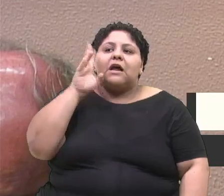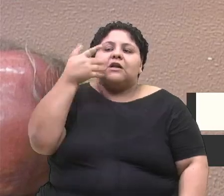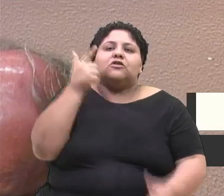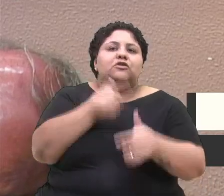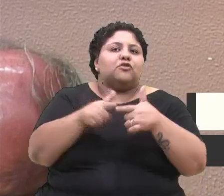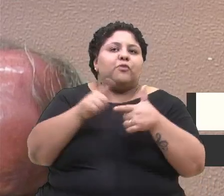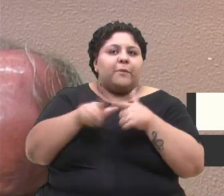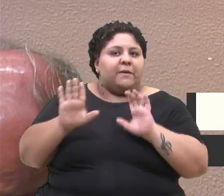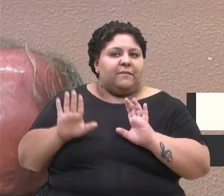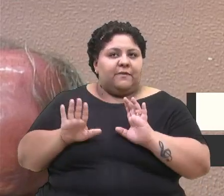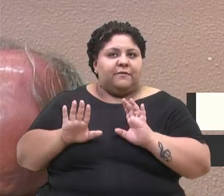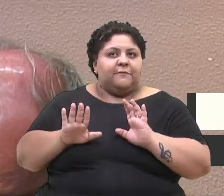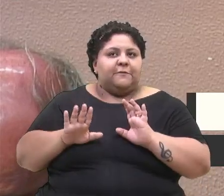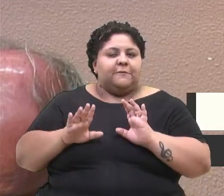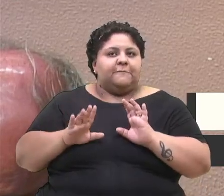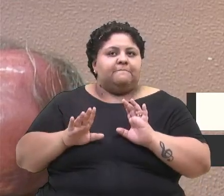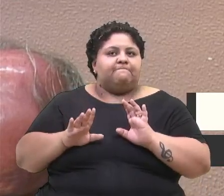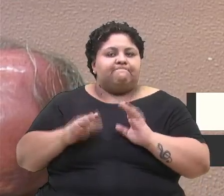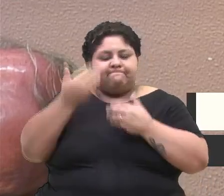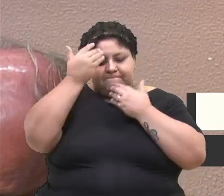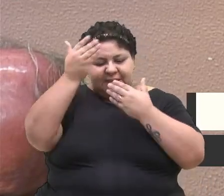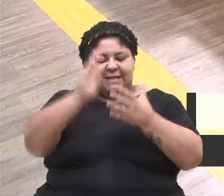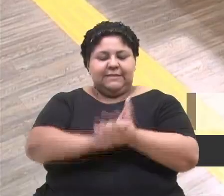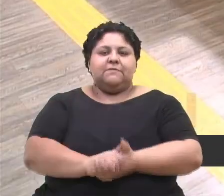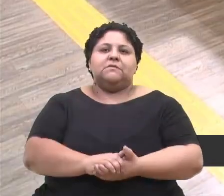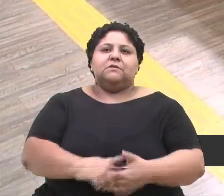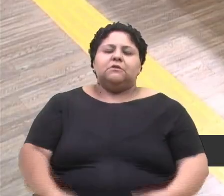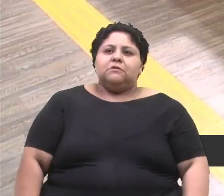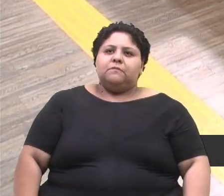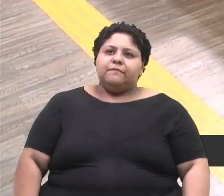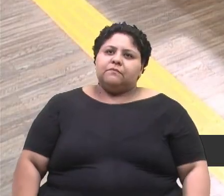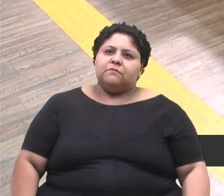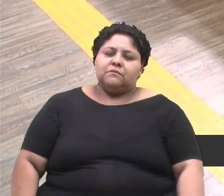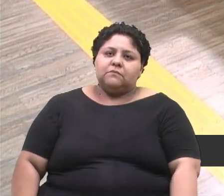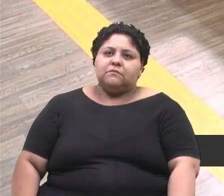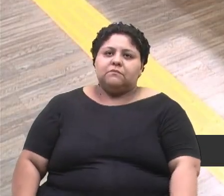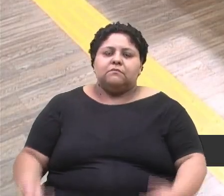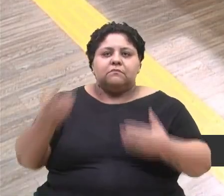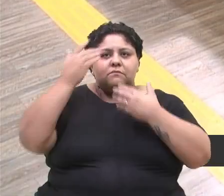resolvido. Vereador do governo, muito obrigado. Obrigado. Mais alguém?